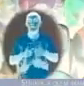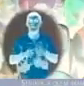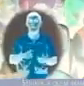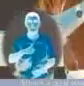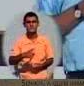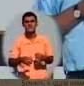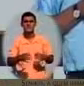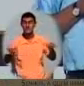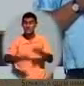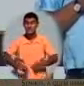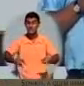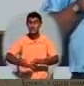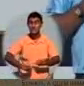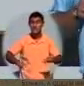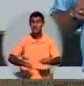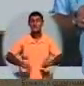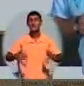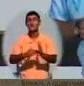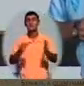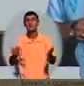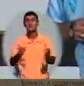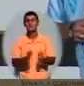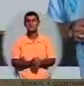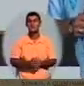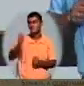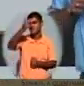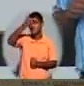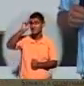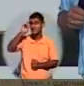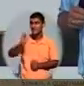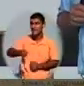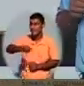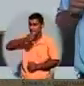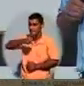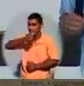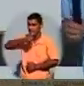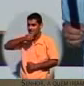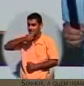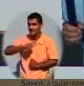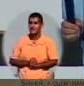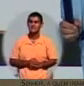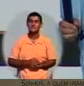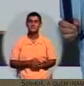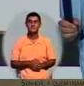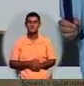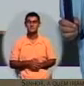disso até hoje? Ah, a pessoa está idosa. Idosa não, aí já é velho.